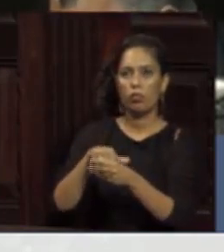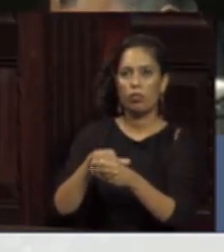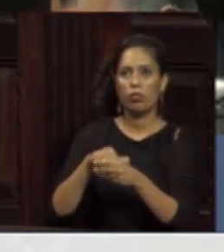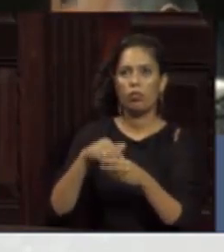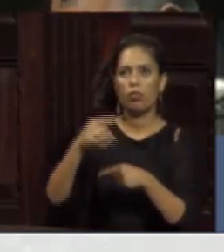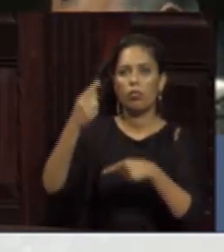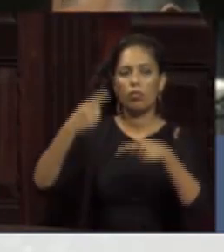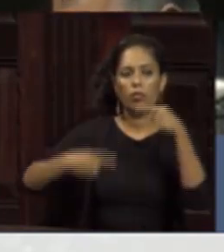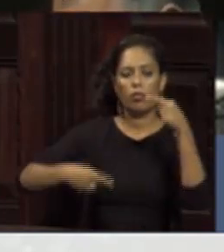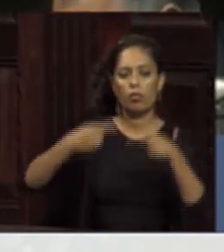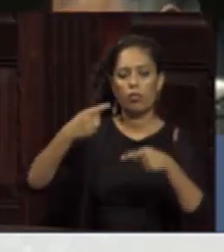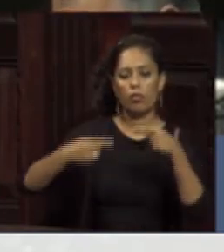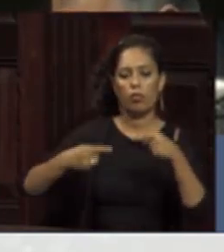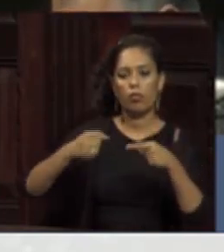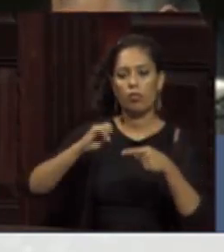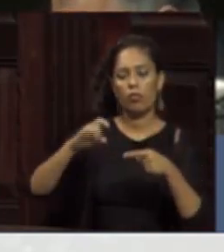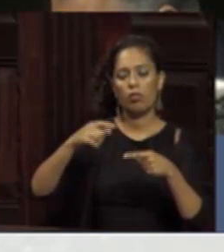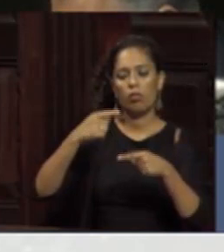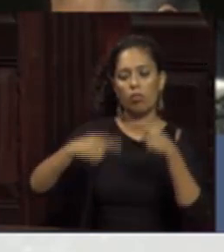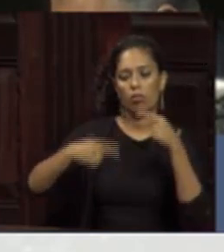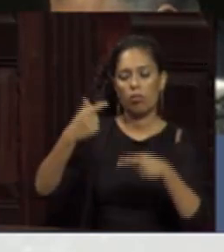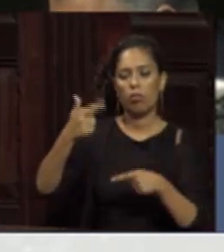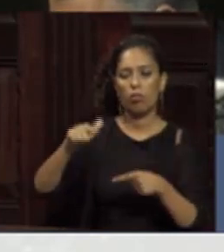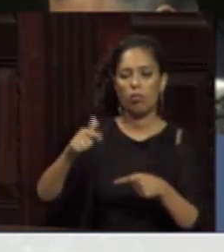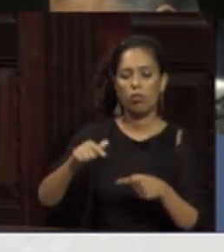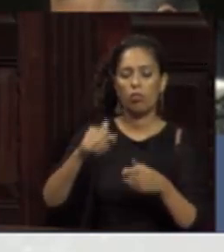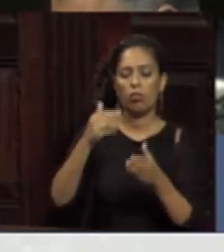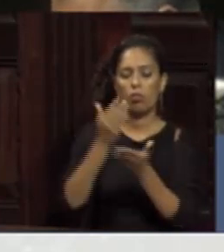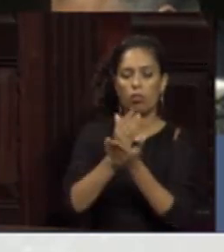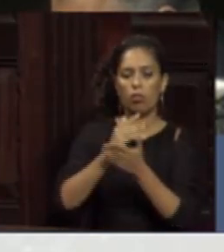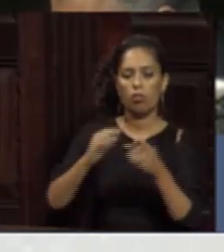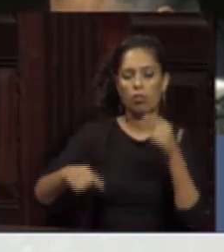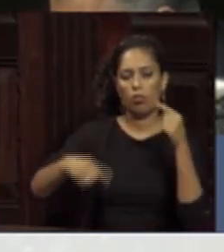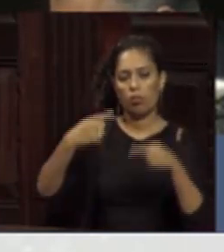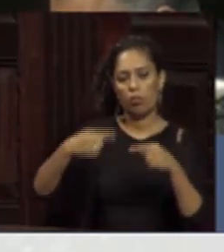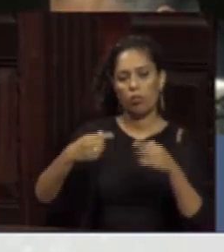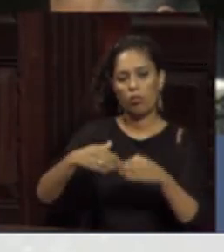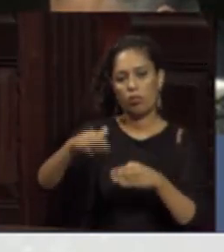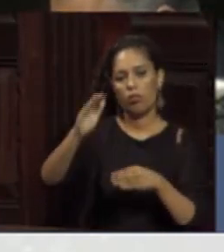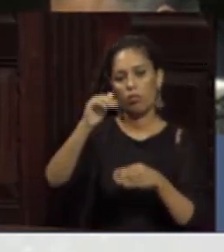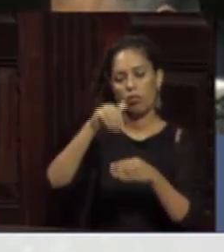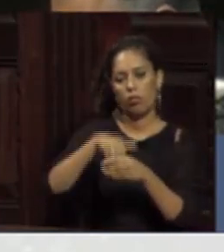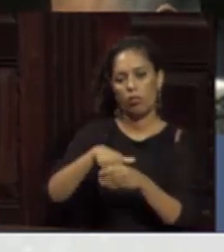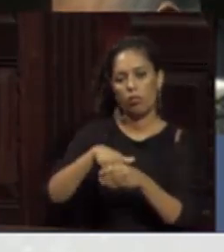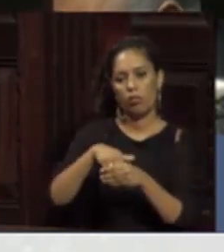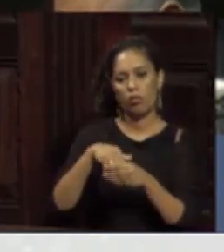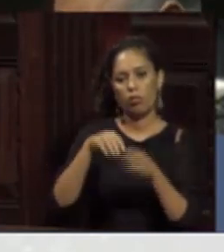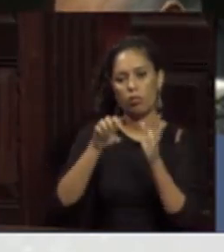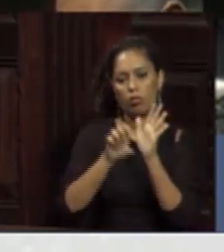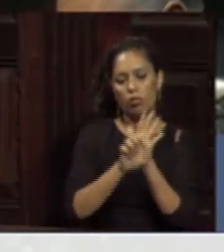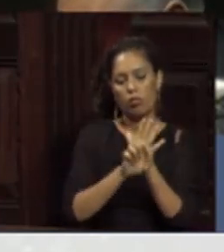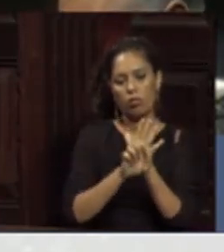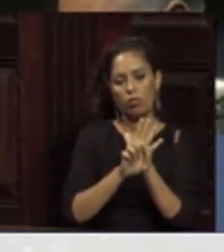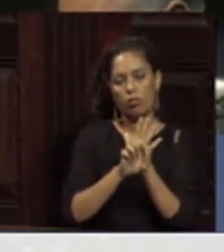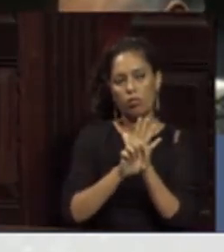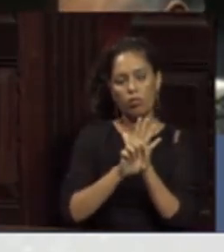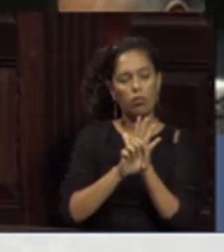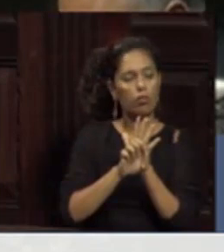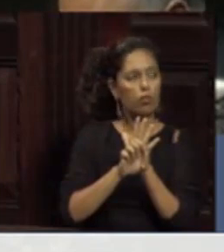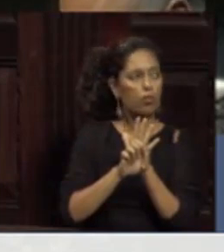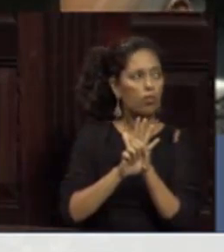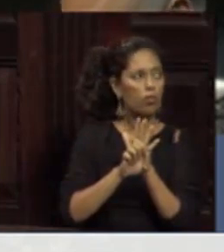Em discussão. Não havendo que queira discutir, encerrada a discussão. Em votação, as emendas da Comissão de Constituição e